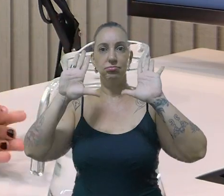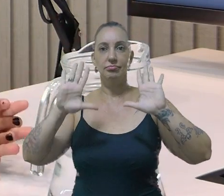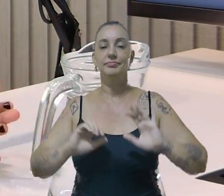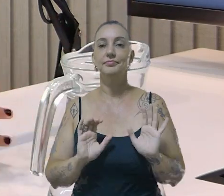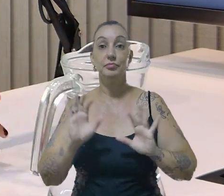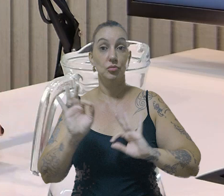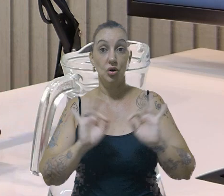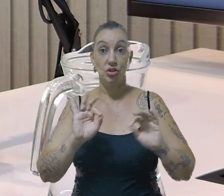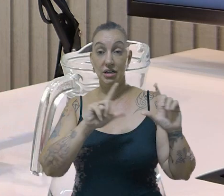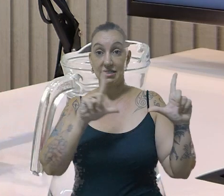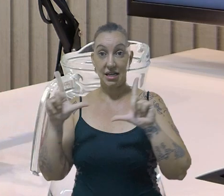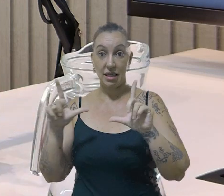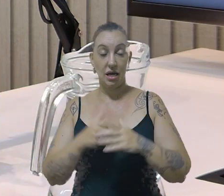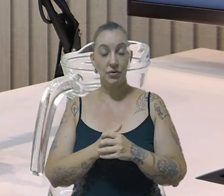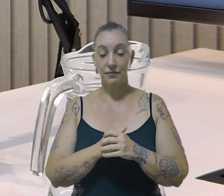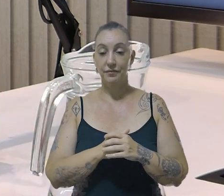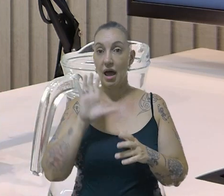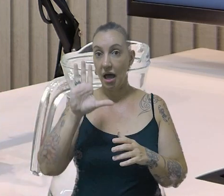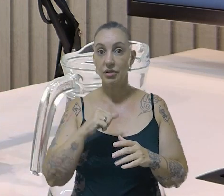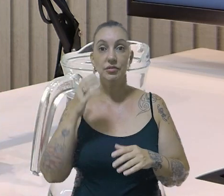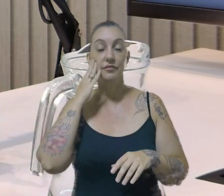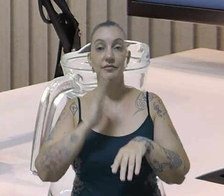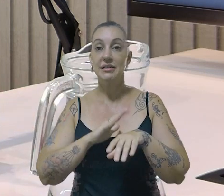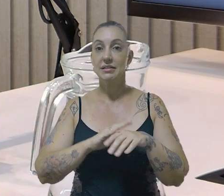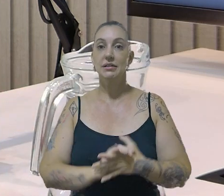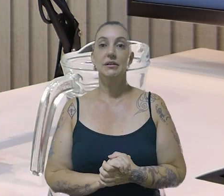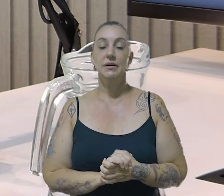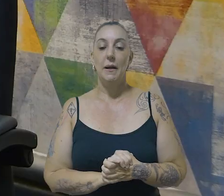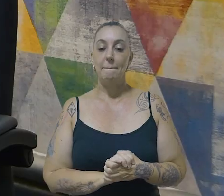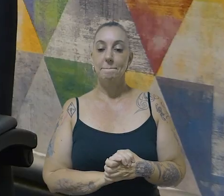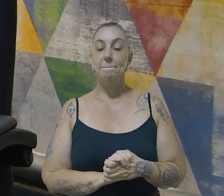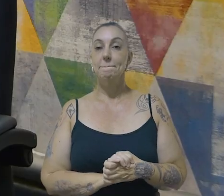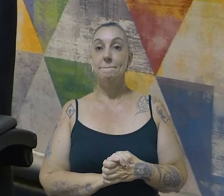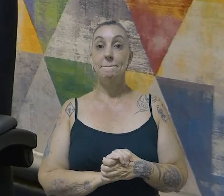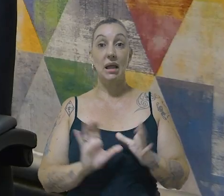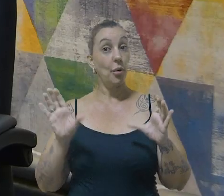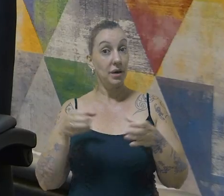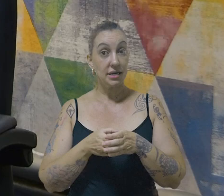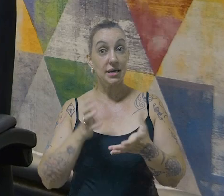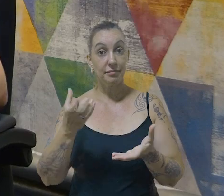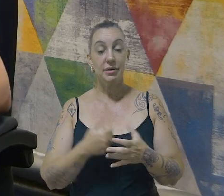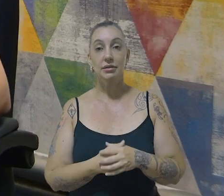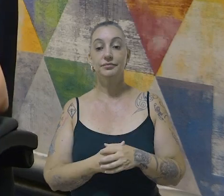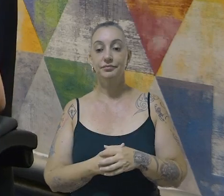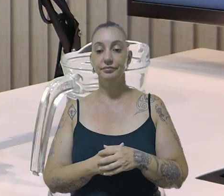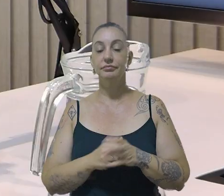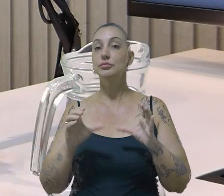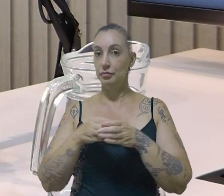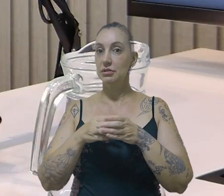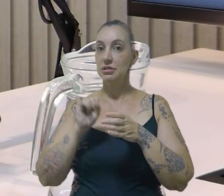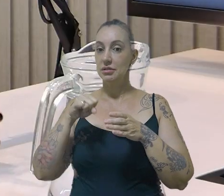projeto do cenário fala ó vê aí que você vai fazer hein Nossa já criou uma equipe assim né você é rola uma panelinha aí o